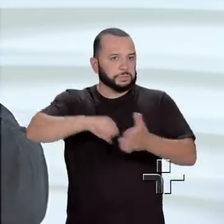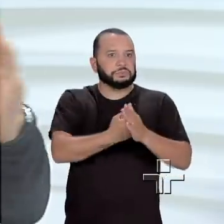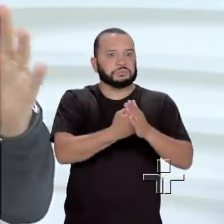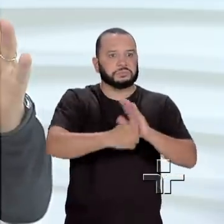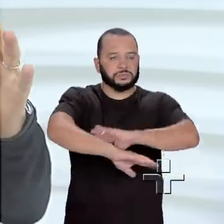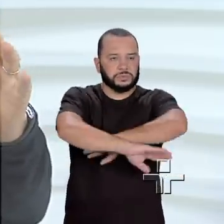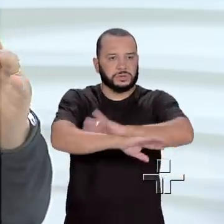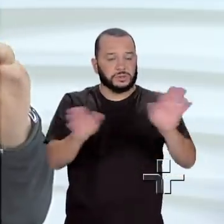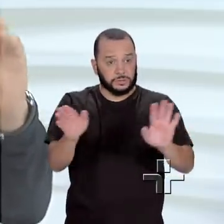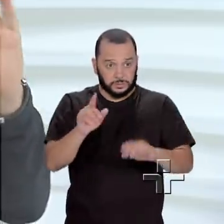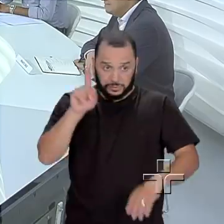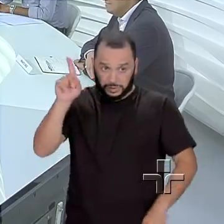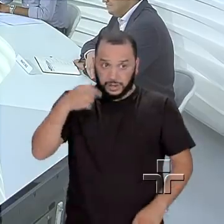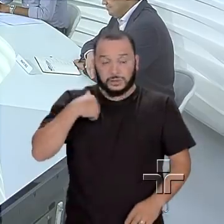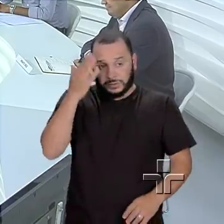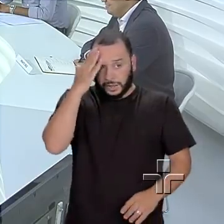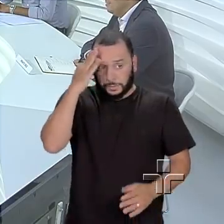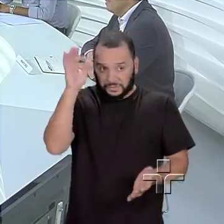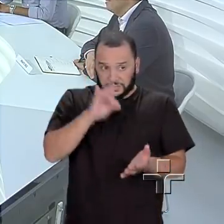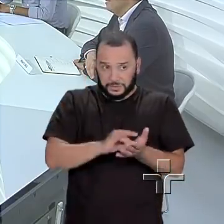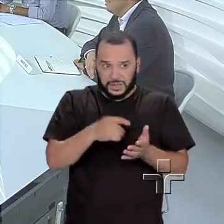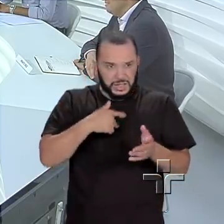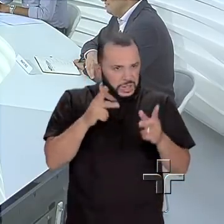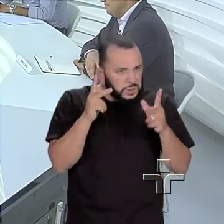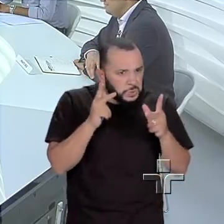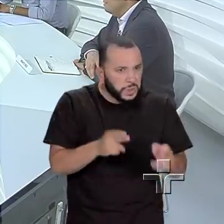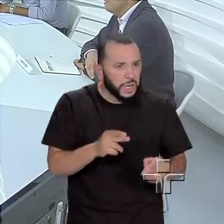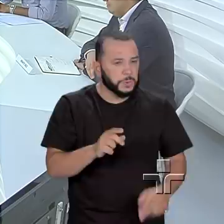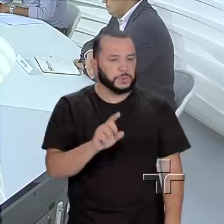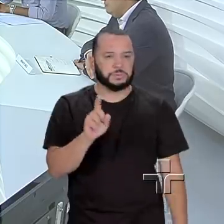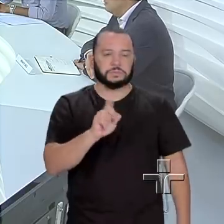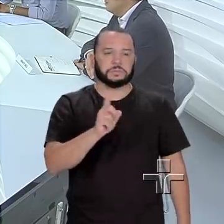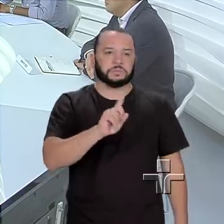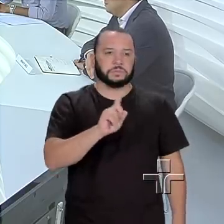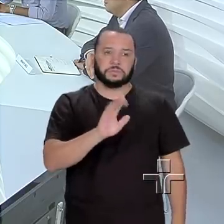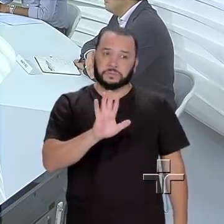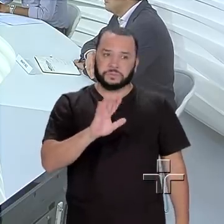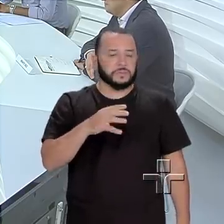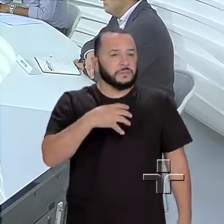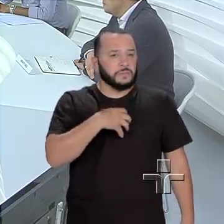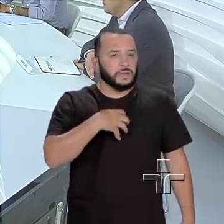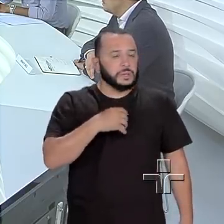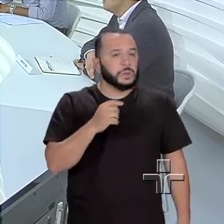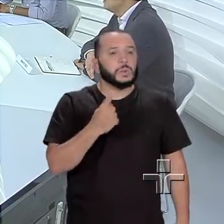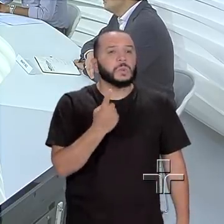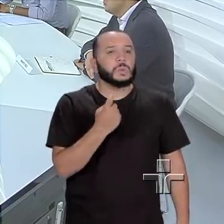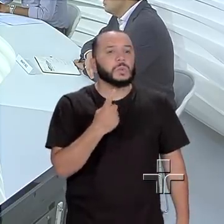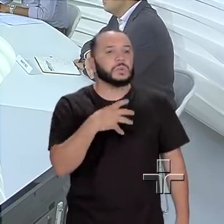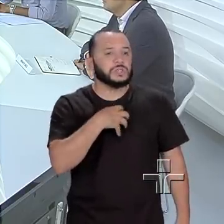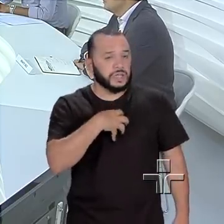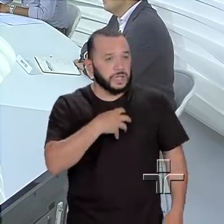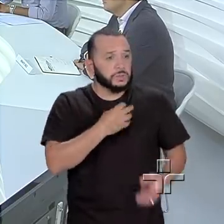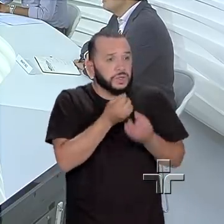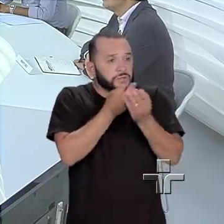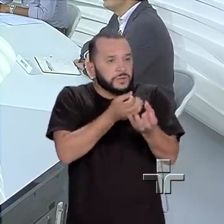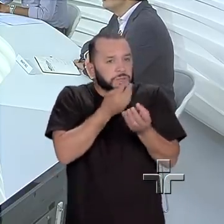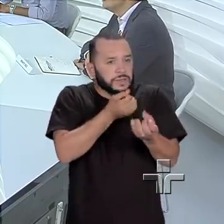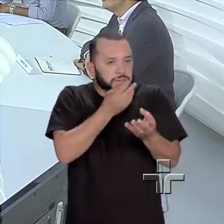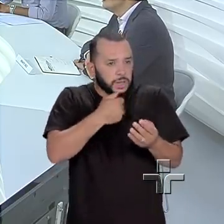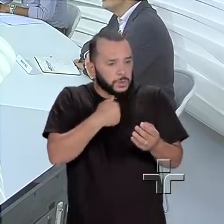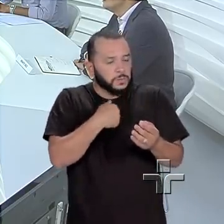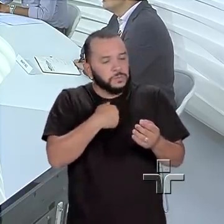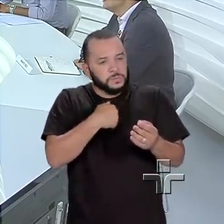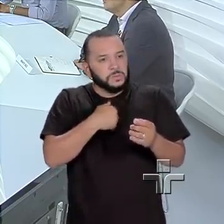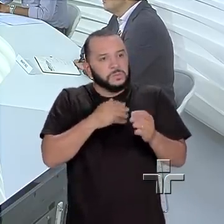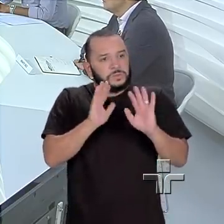do mesmo jeito, não. Mas esse não é o único jeito nem de capturar dados, nem de processar dados, nem de